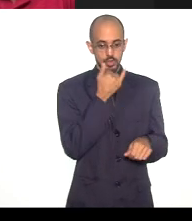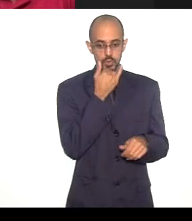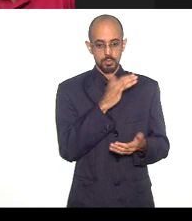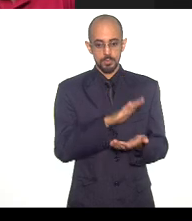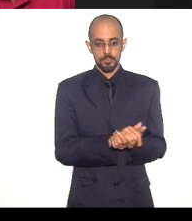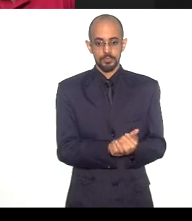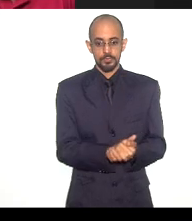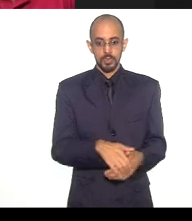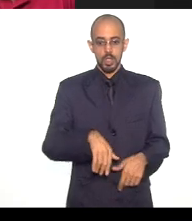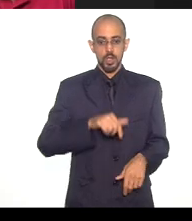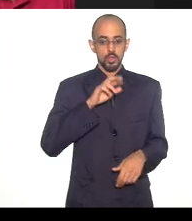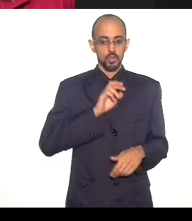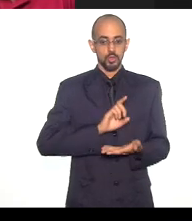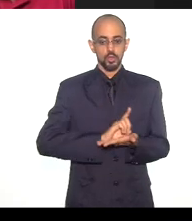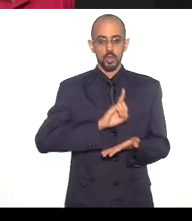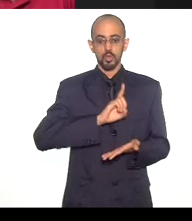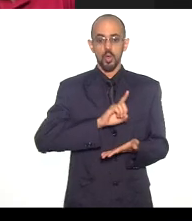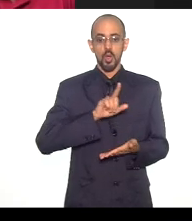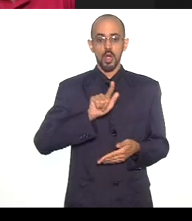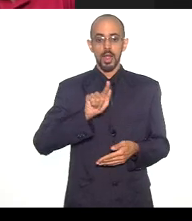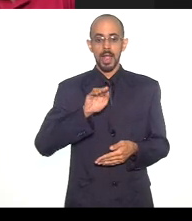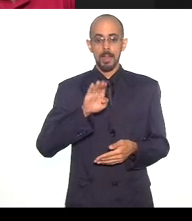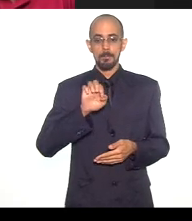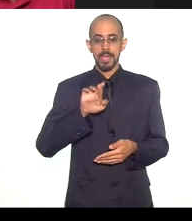Doutor Gadelha, da Petrobras, está presente?